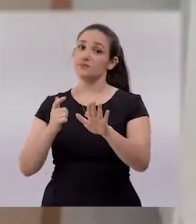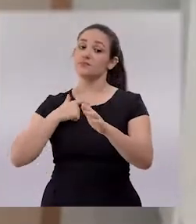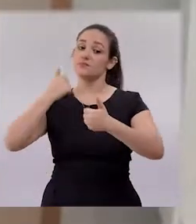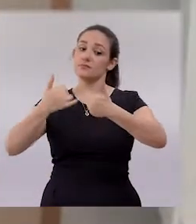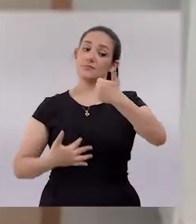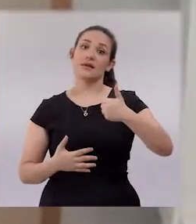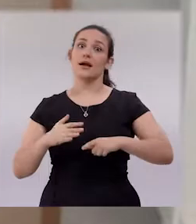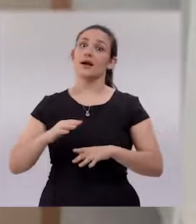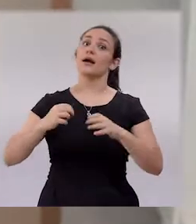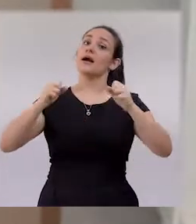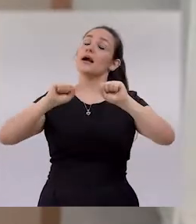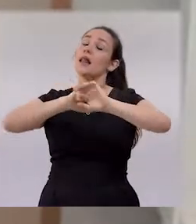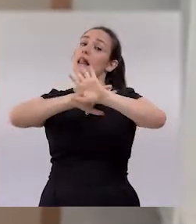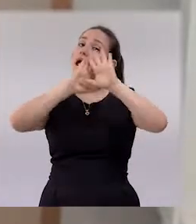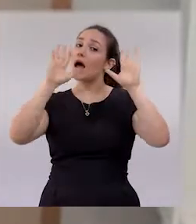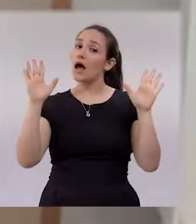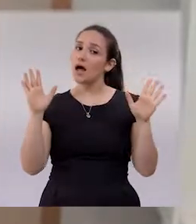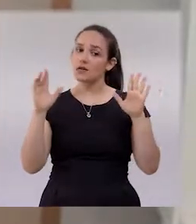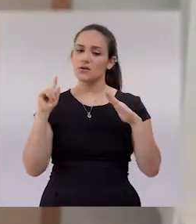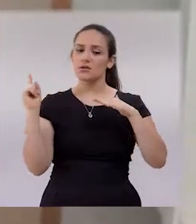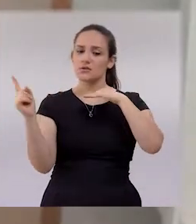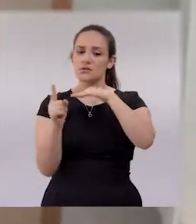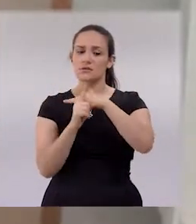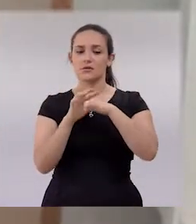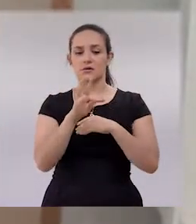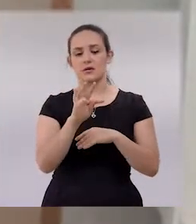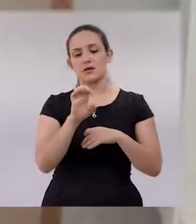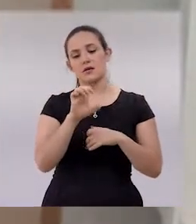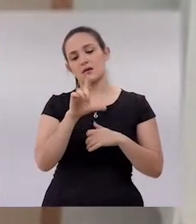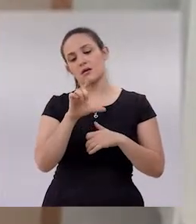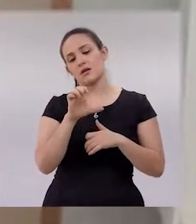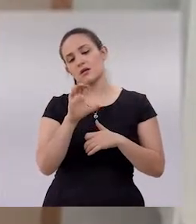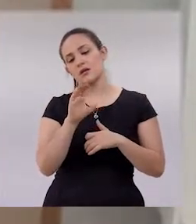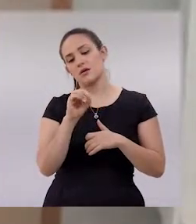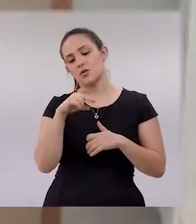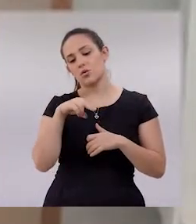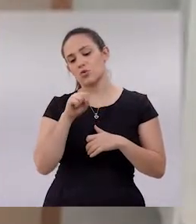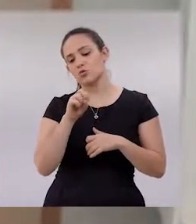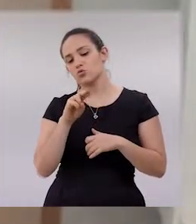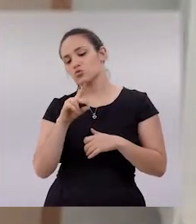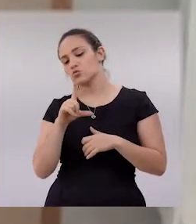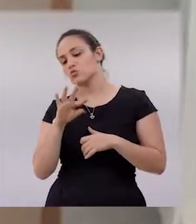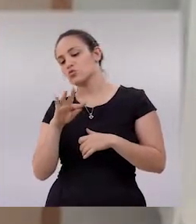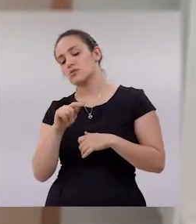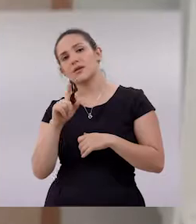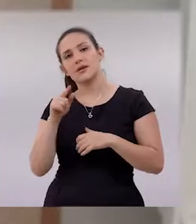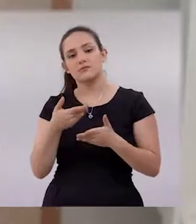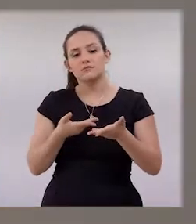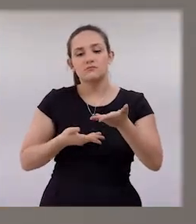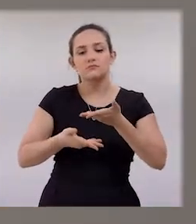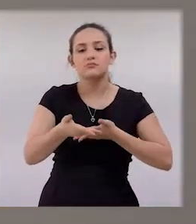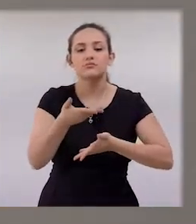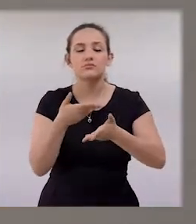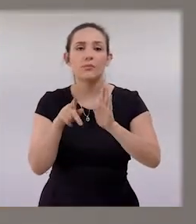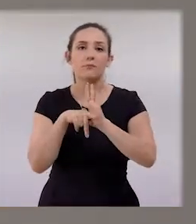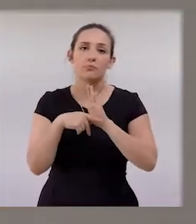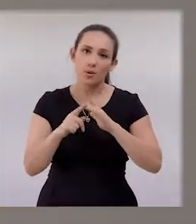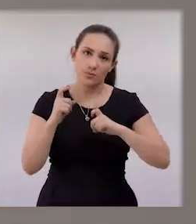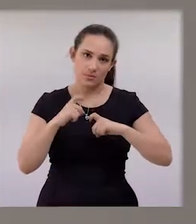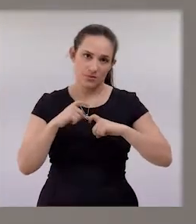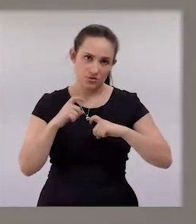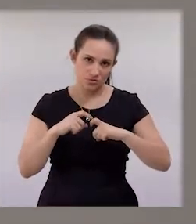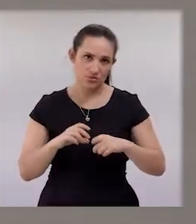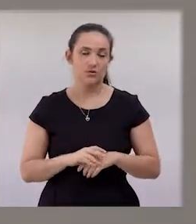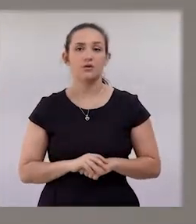de definições. Por quê? Porque a teleconsulta nada mais é do que um modelo de interação